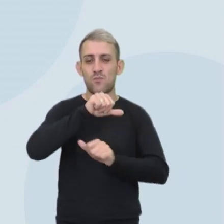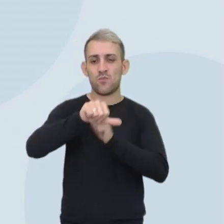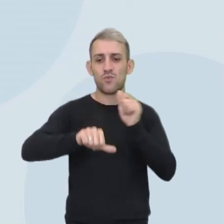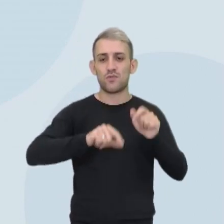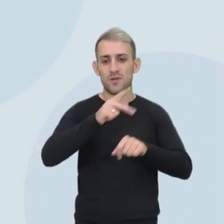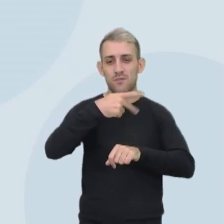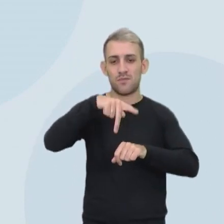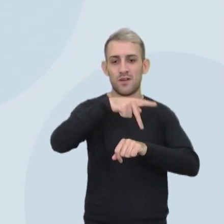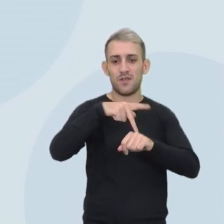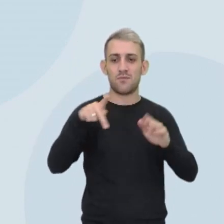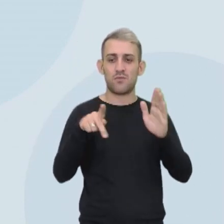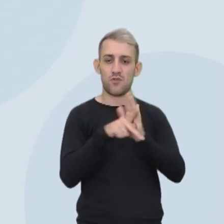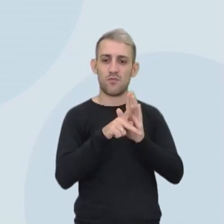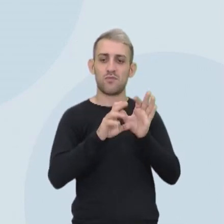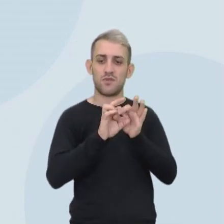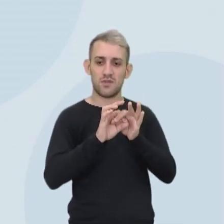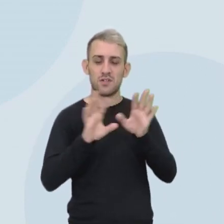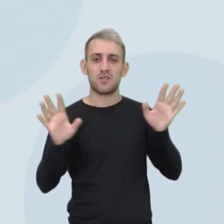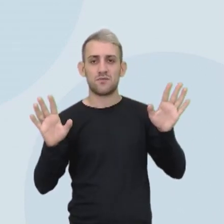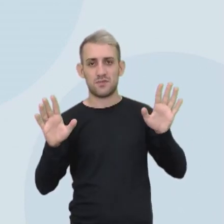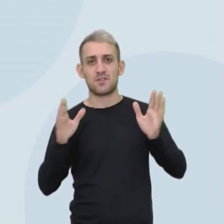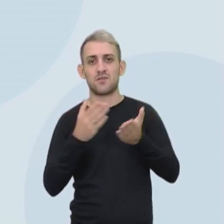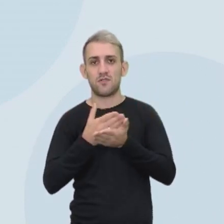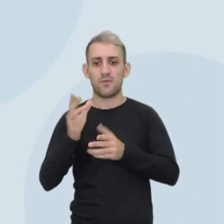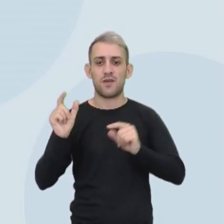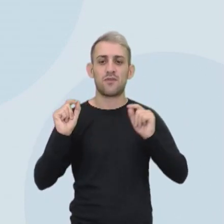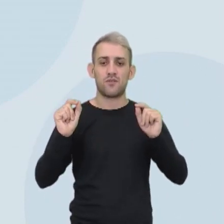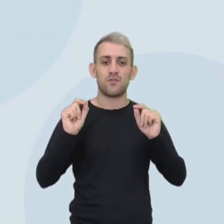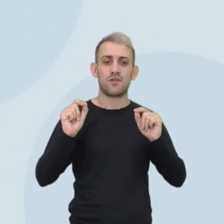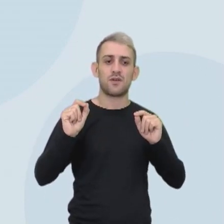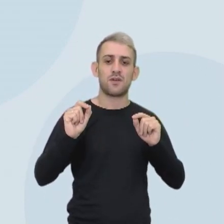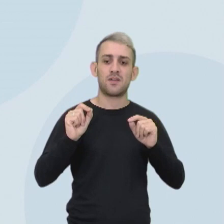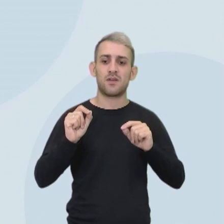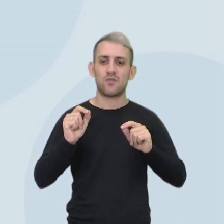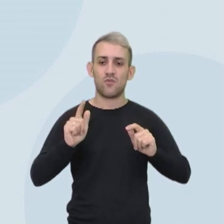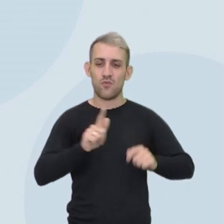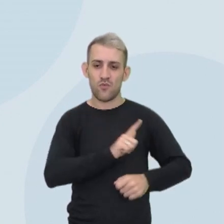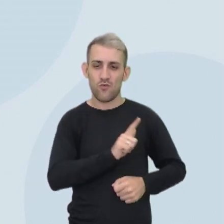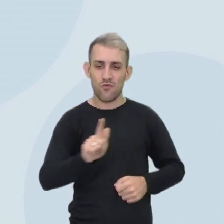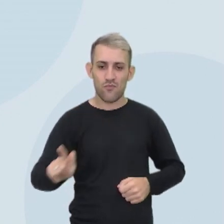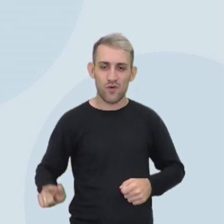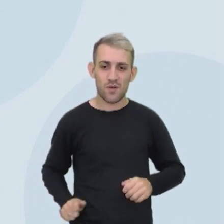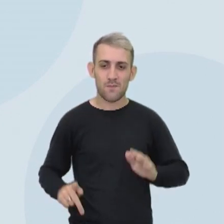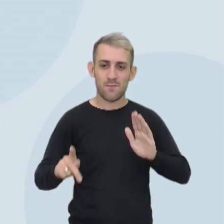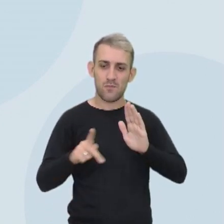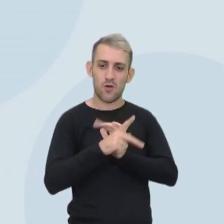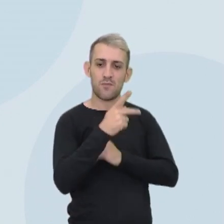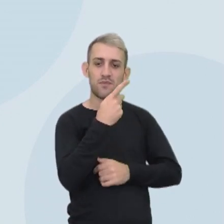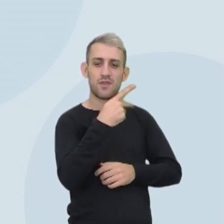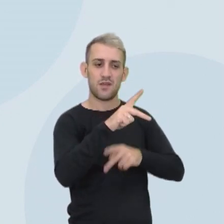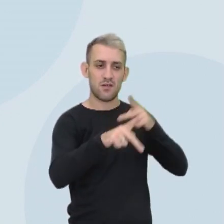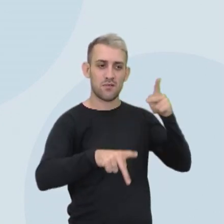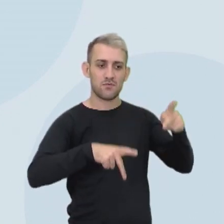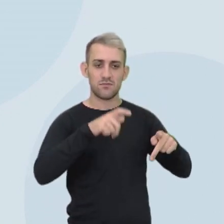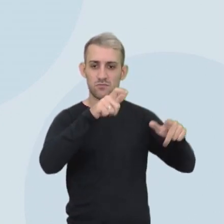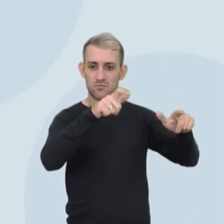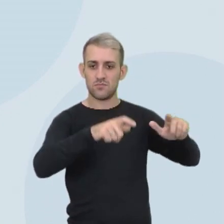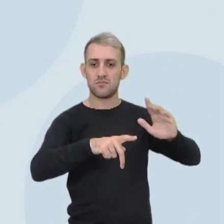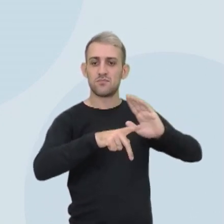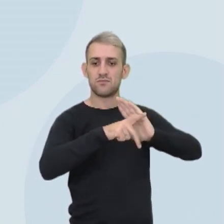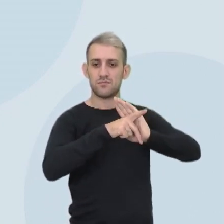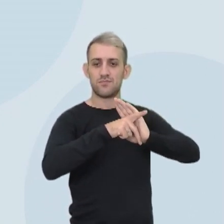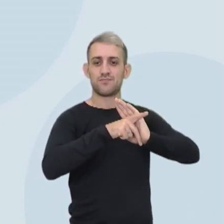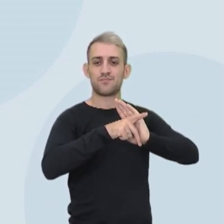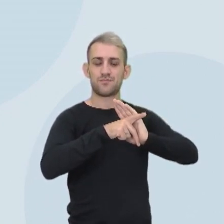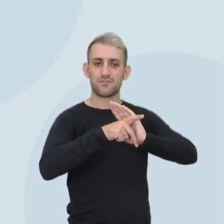aí um país independente e começando um autogoverno, né, um governo desse povo, dessa localidade,